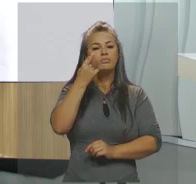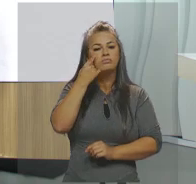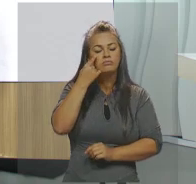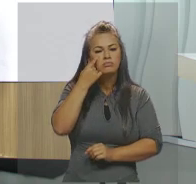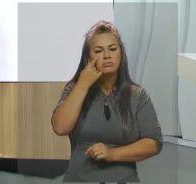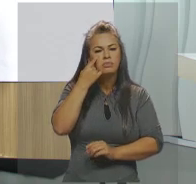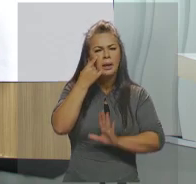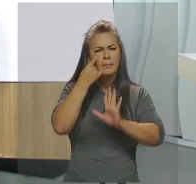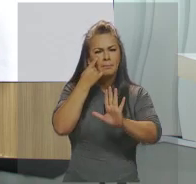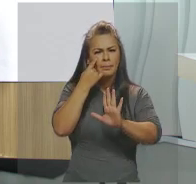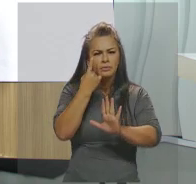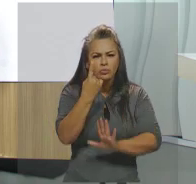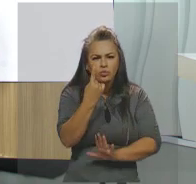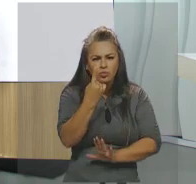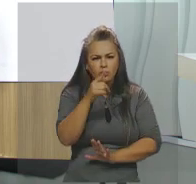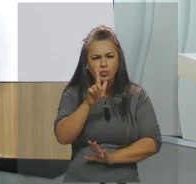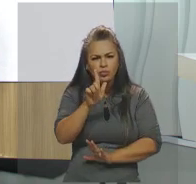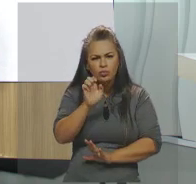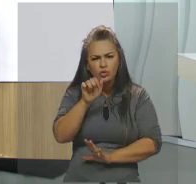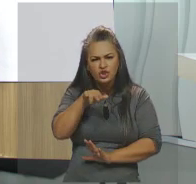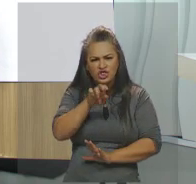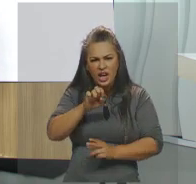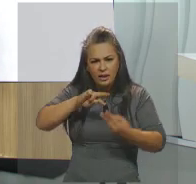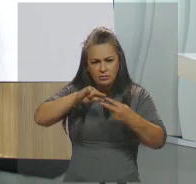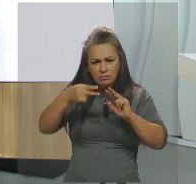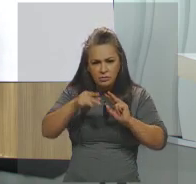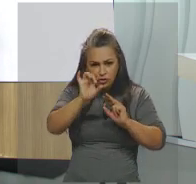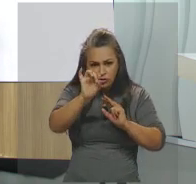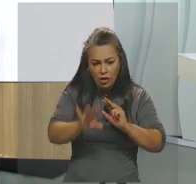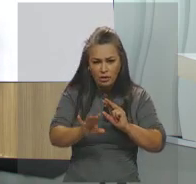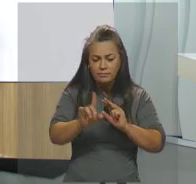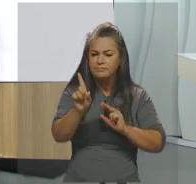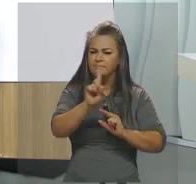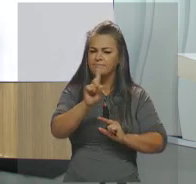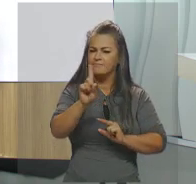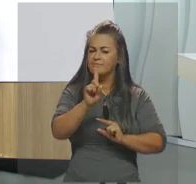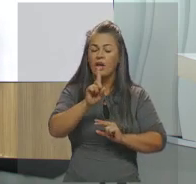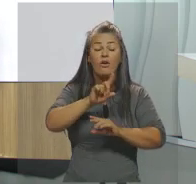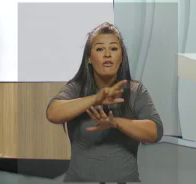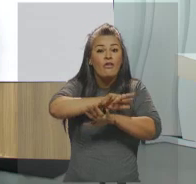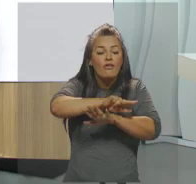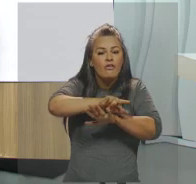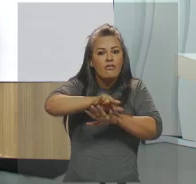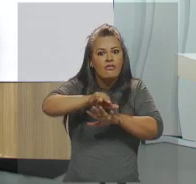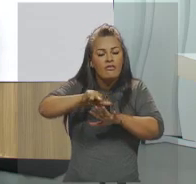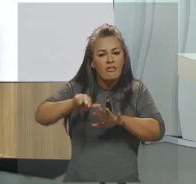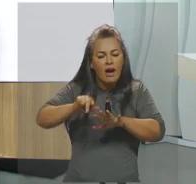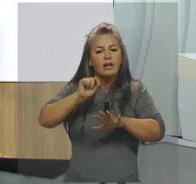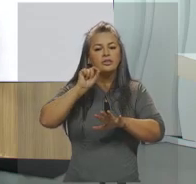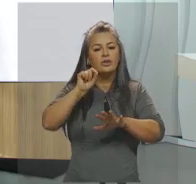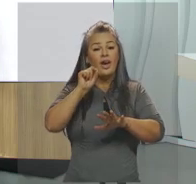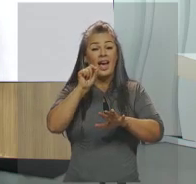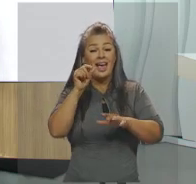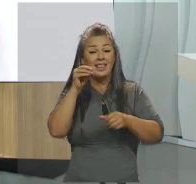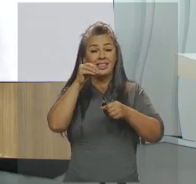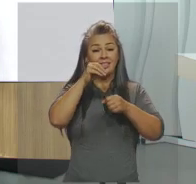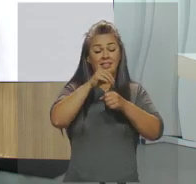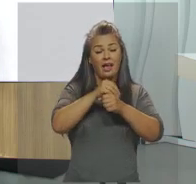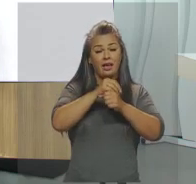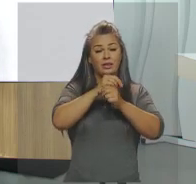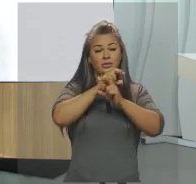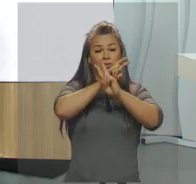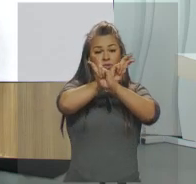ser mais de um gene localizados em vários locos cromossômicos, que vai o quê? Determinar